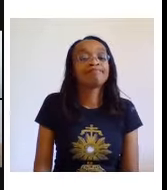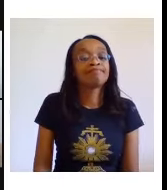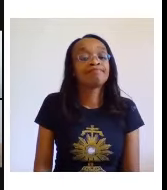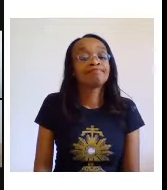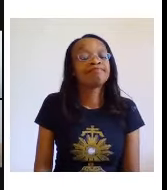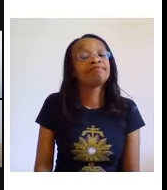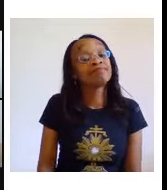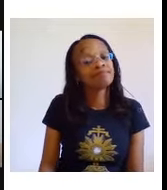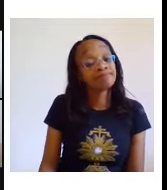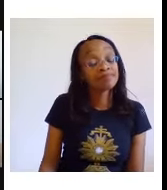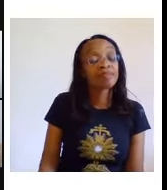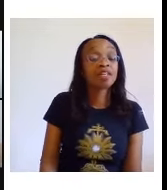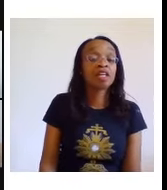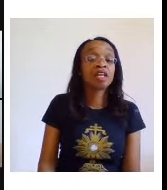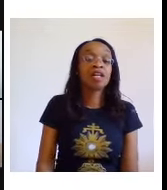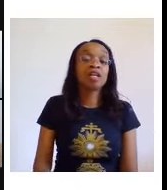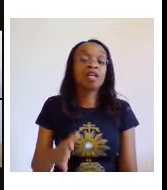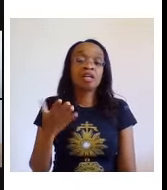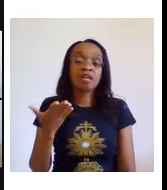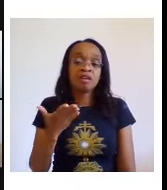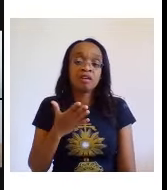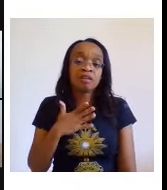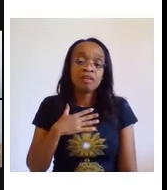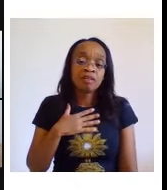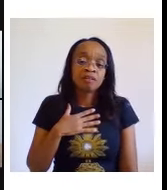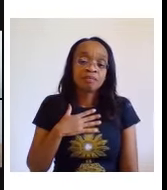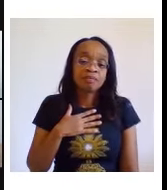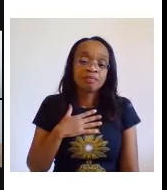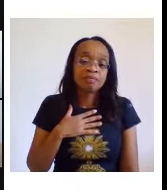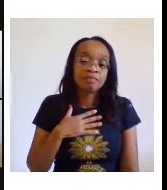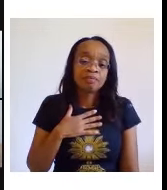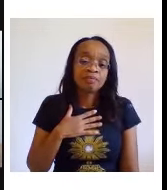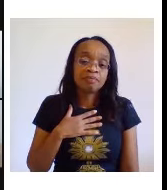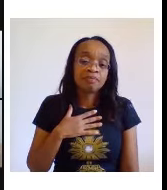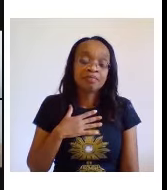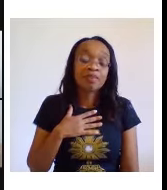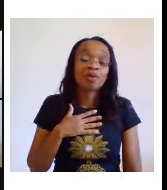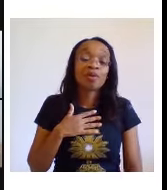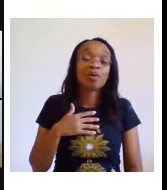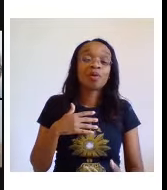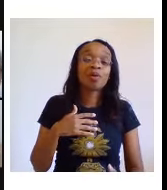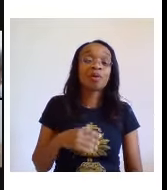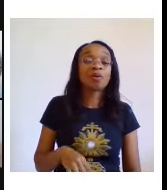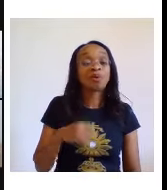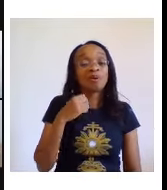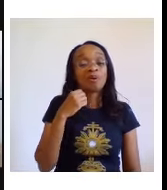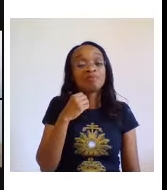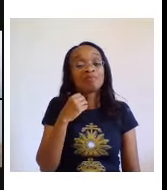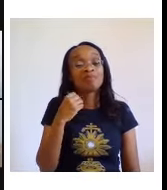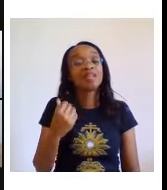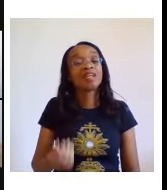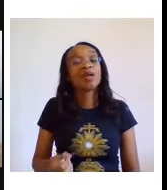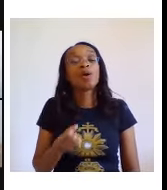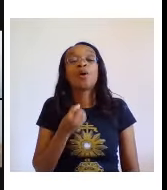que, com um olhar, vamos dizer assim, positivo, eu diria que